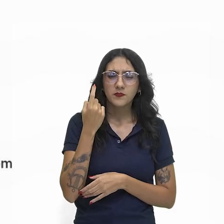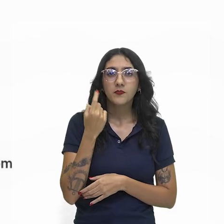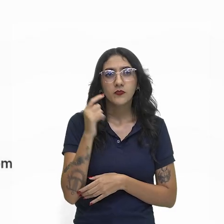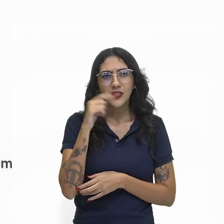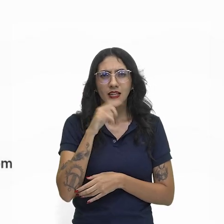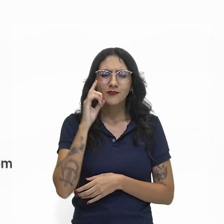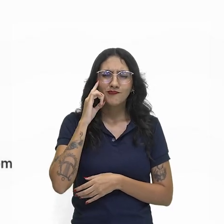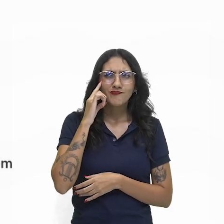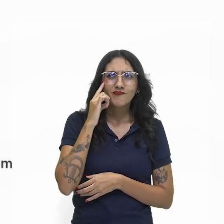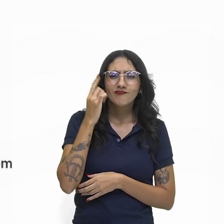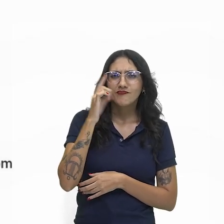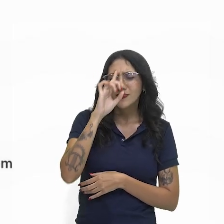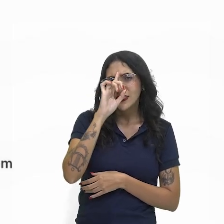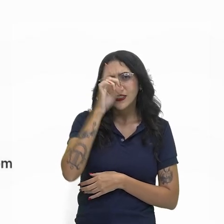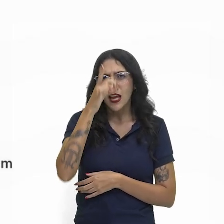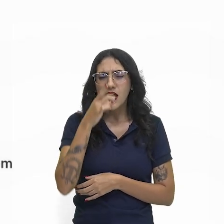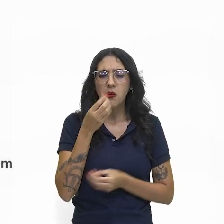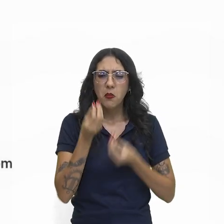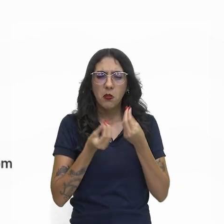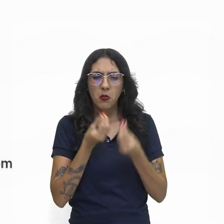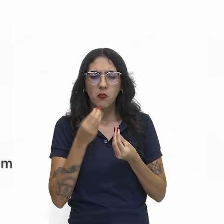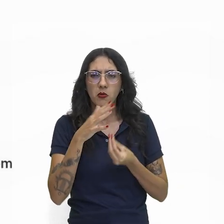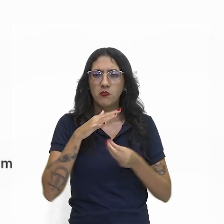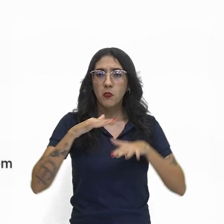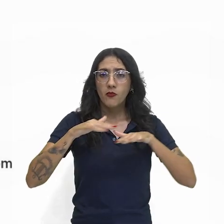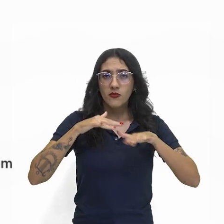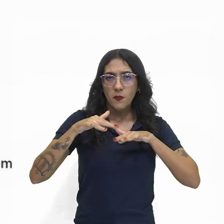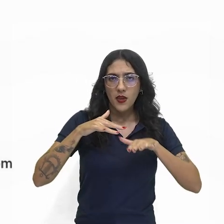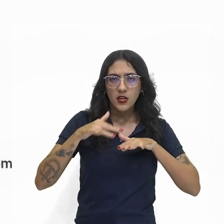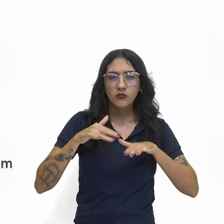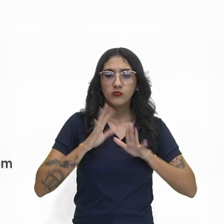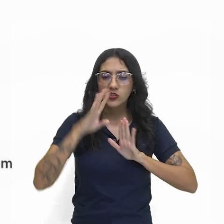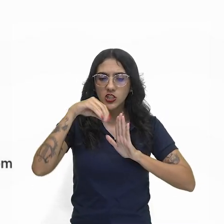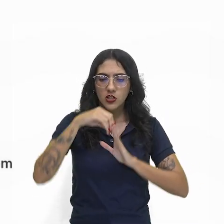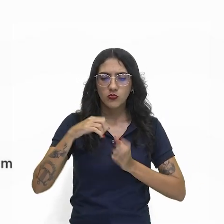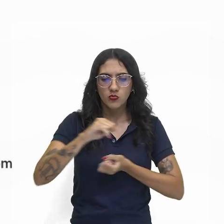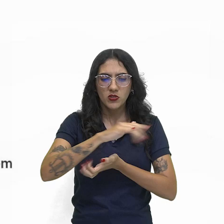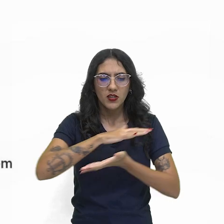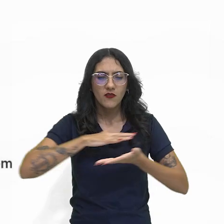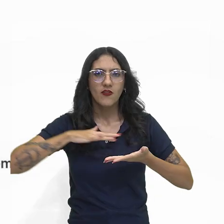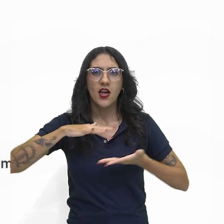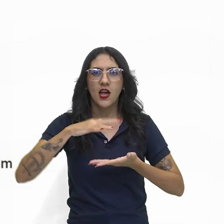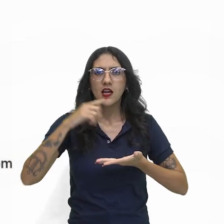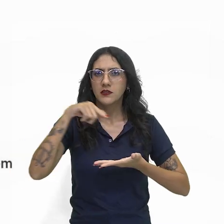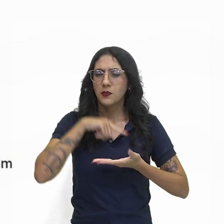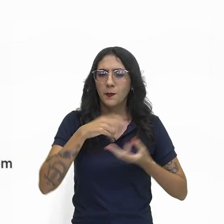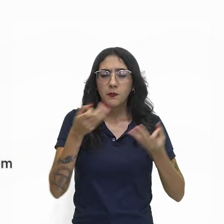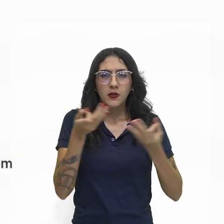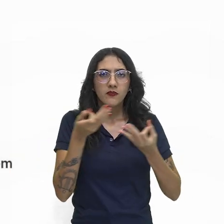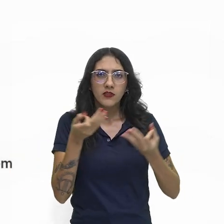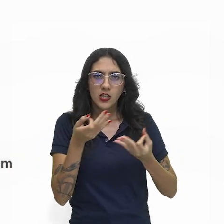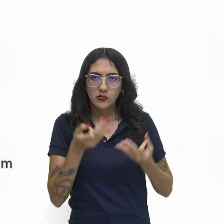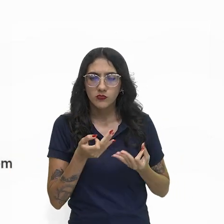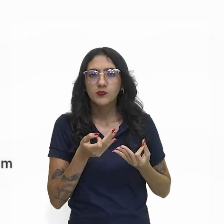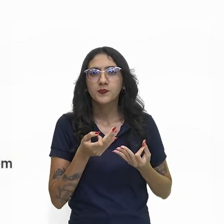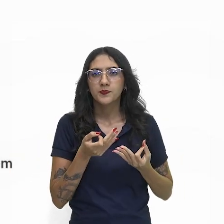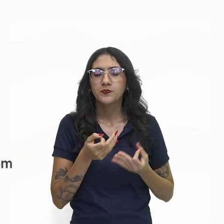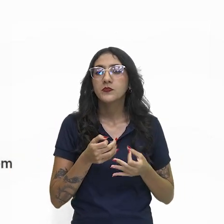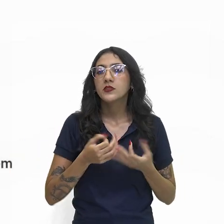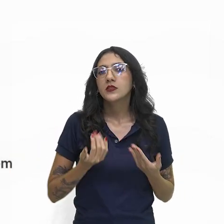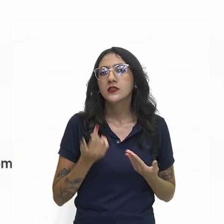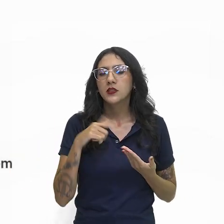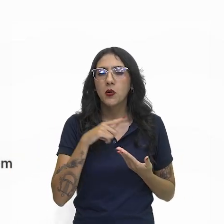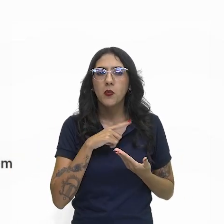Kepler, o universo, a mecânica do universo, o movimento dos planetas era perfeito. Então, a